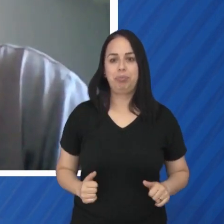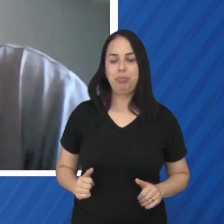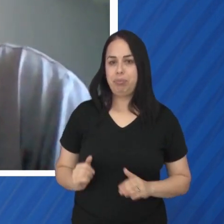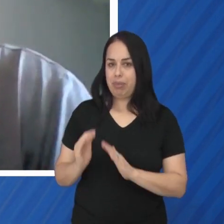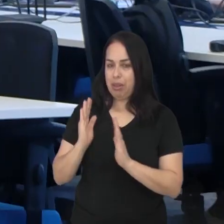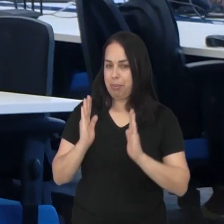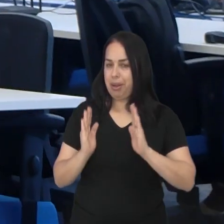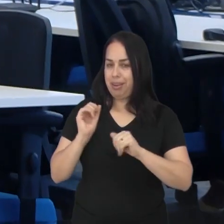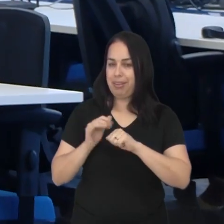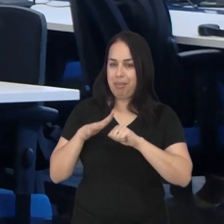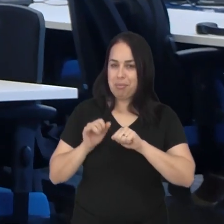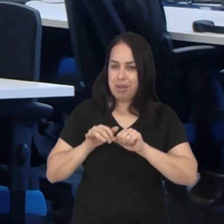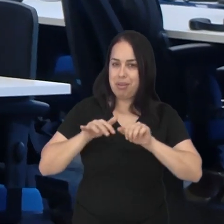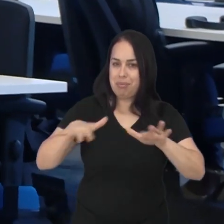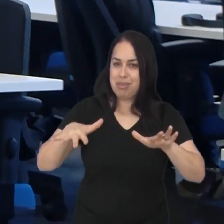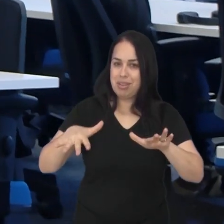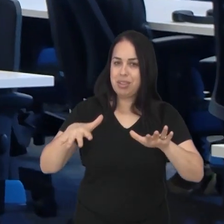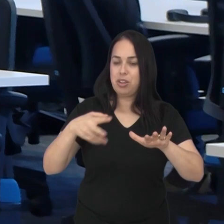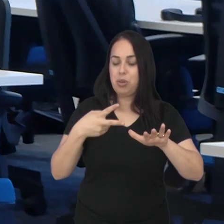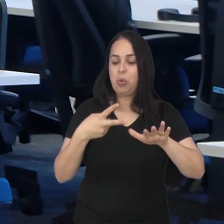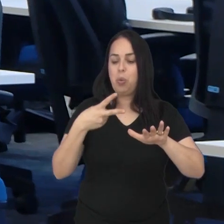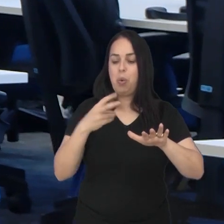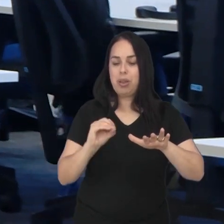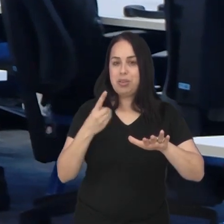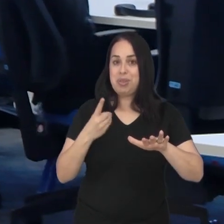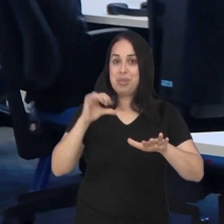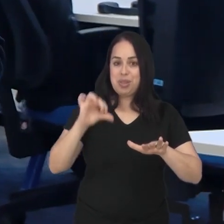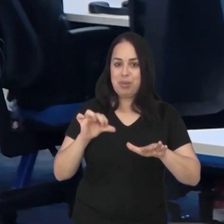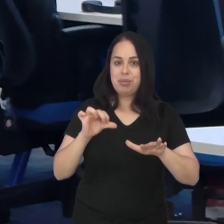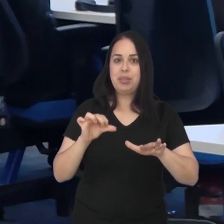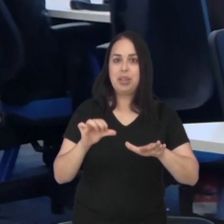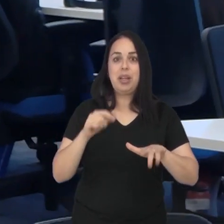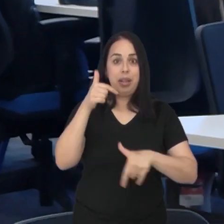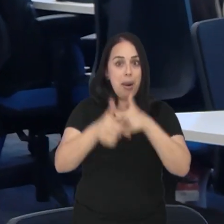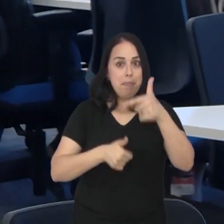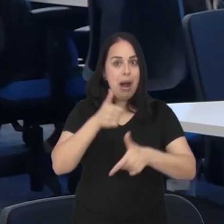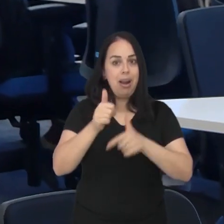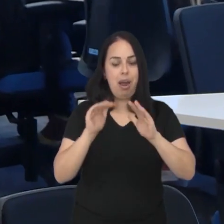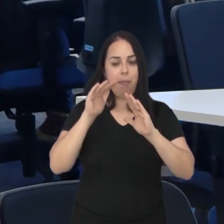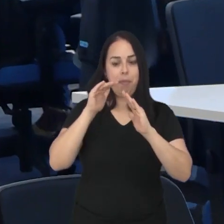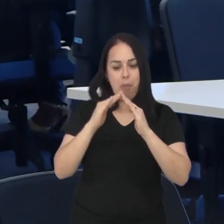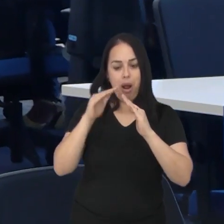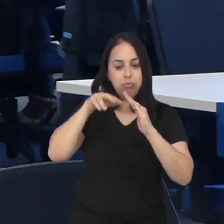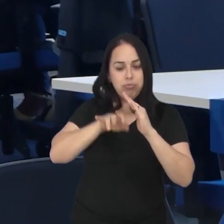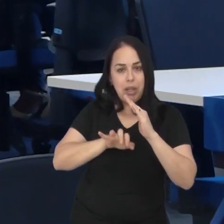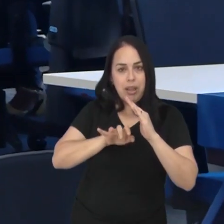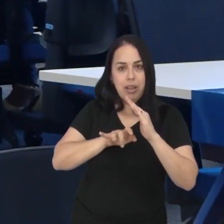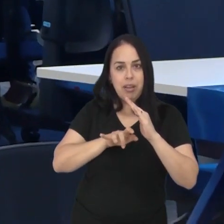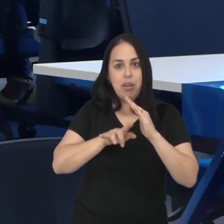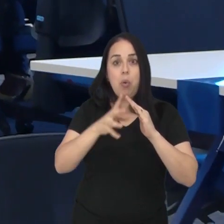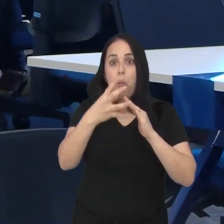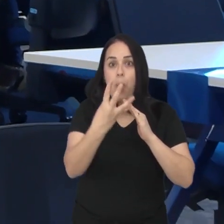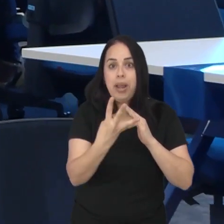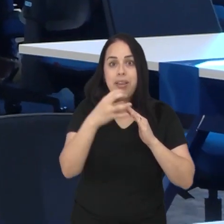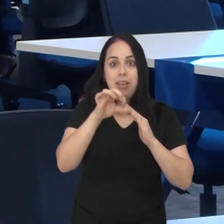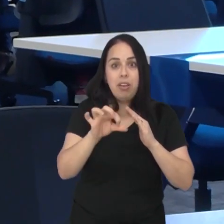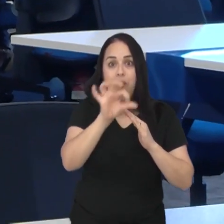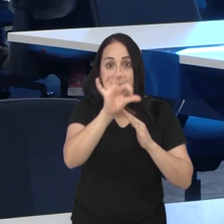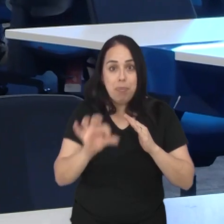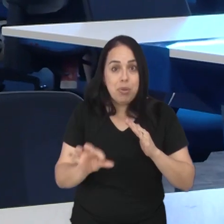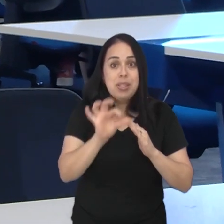facilita bastante. Foi durante a pandemia de Covid-19 que o trabalho remoto se popularizou. O modelo chegou a ser aderido